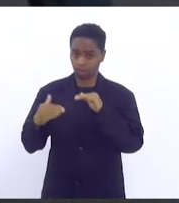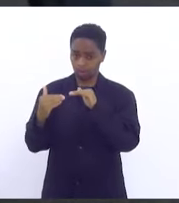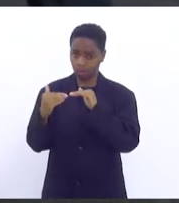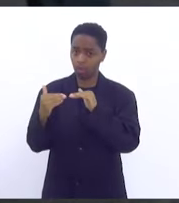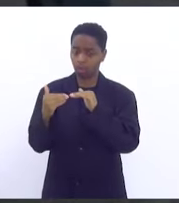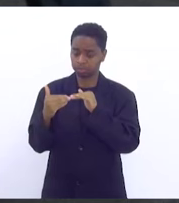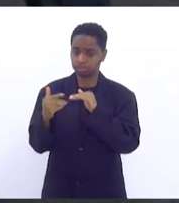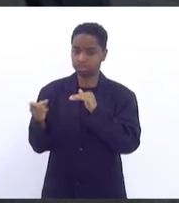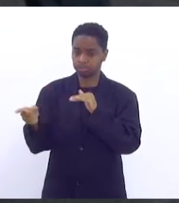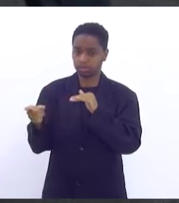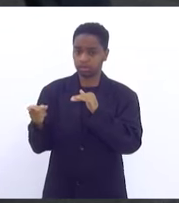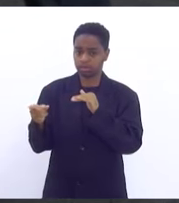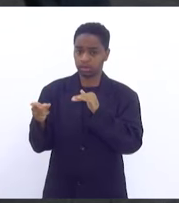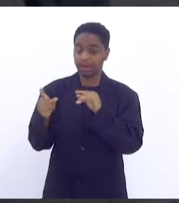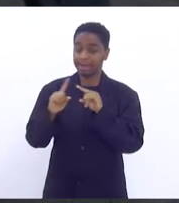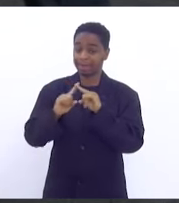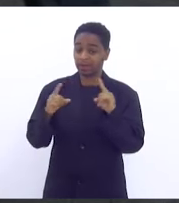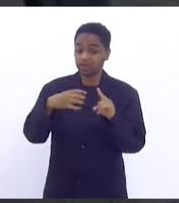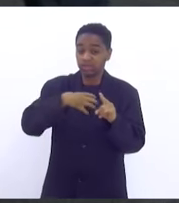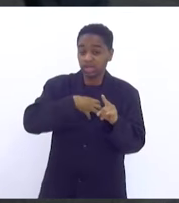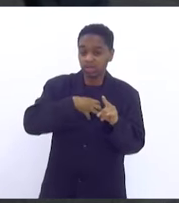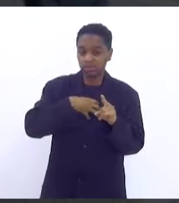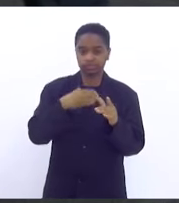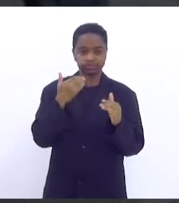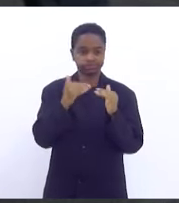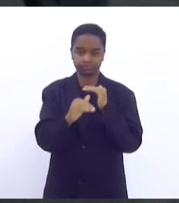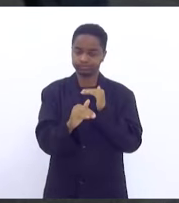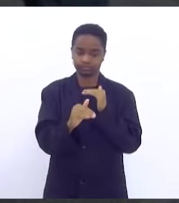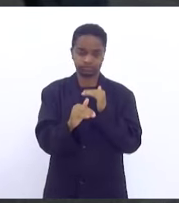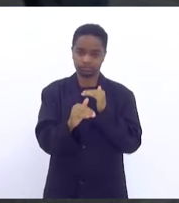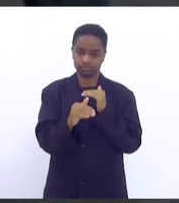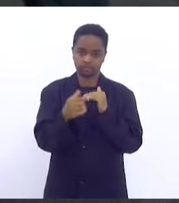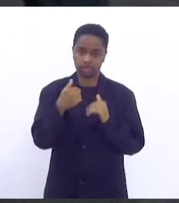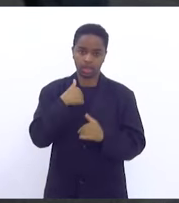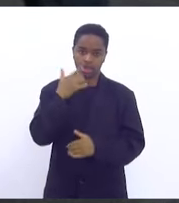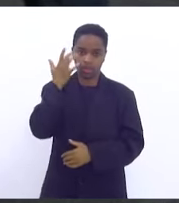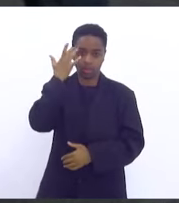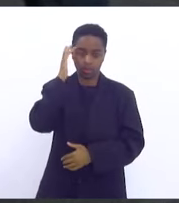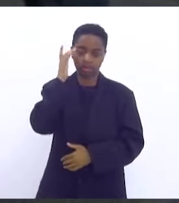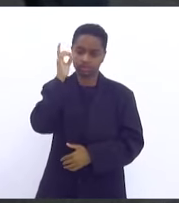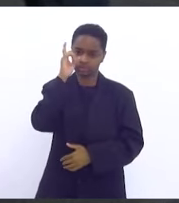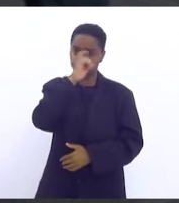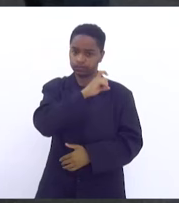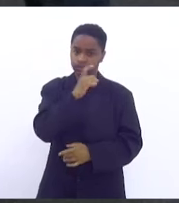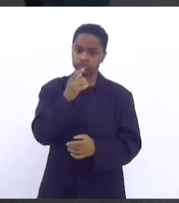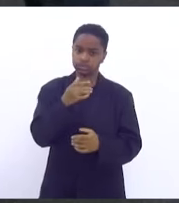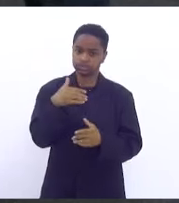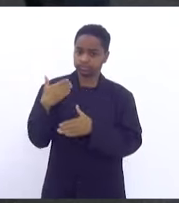com a proposta, mas, na forma, acho dificílimo